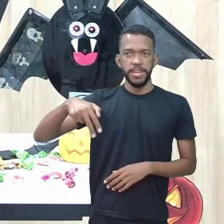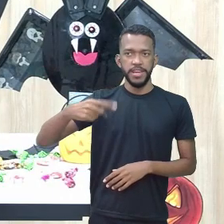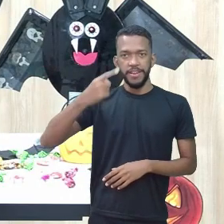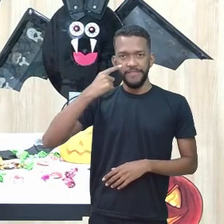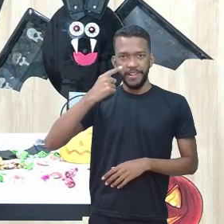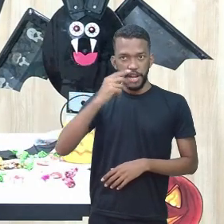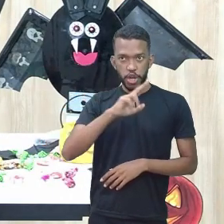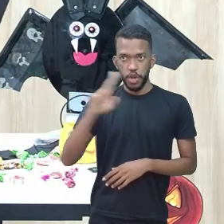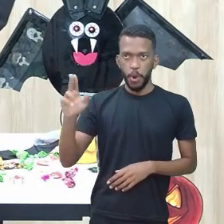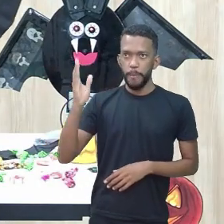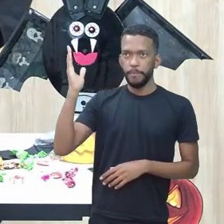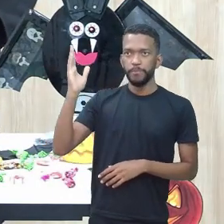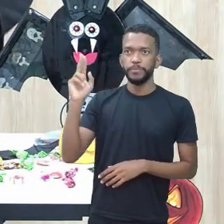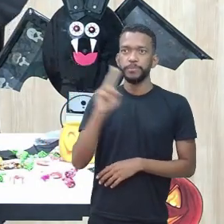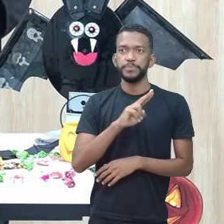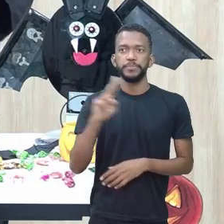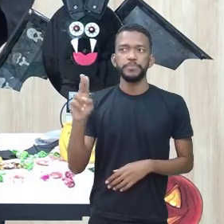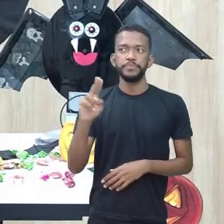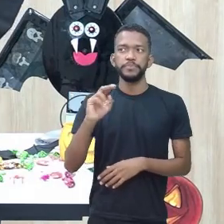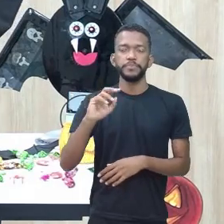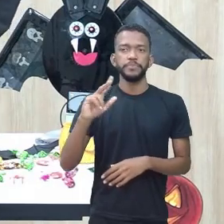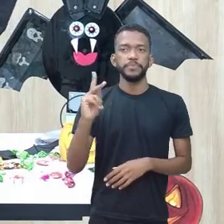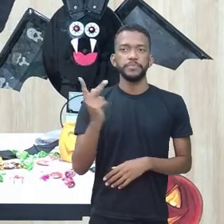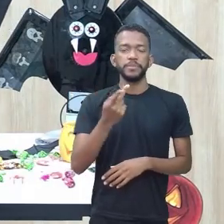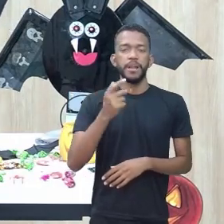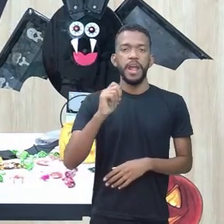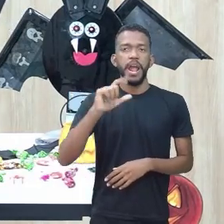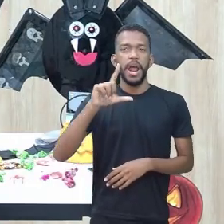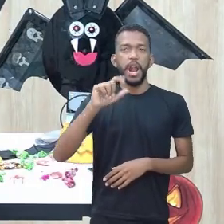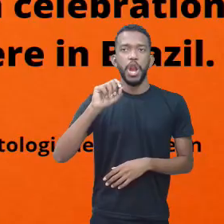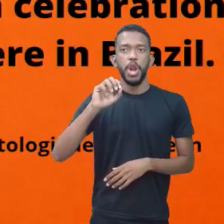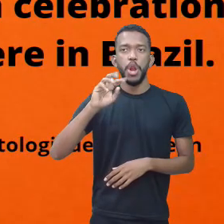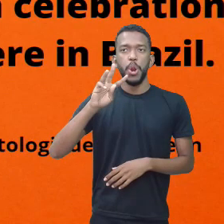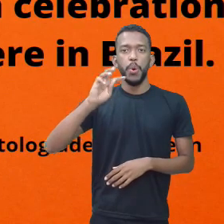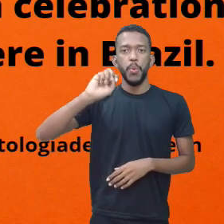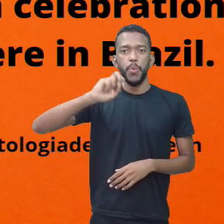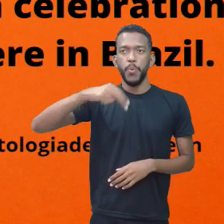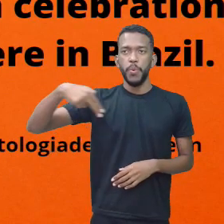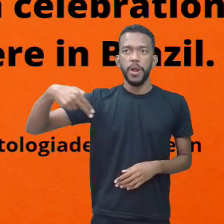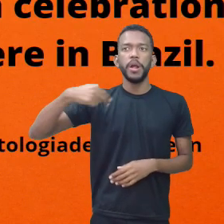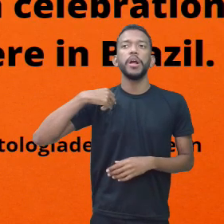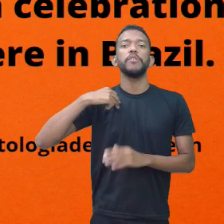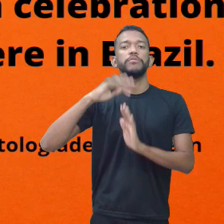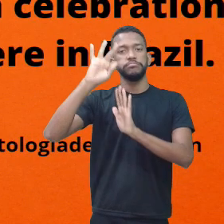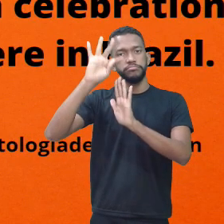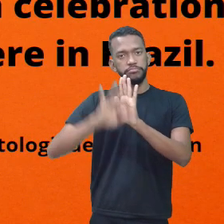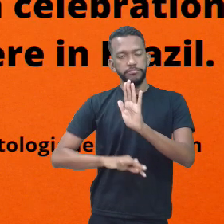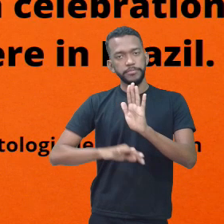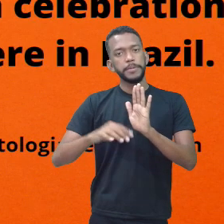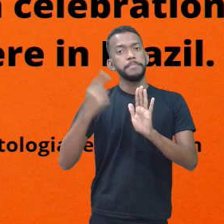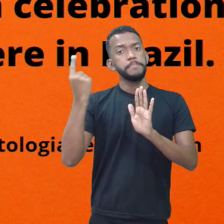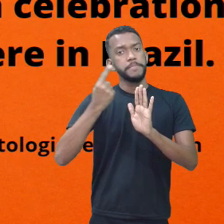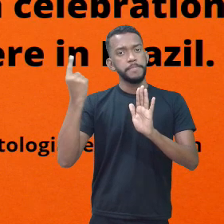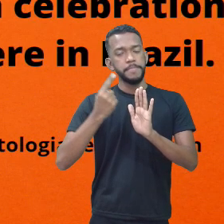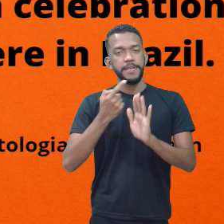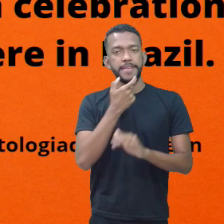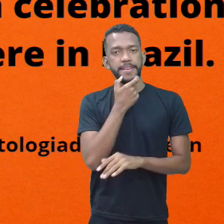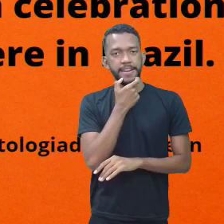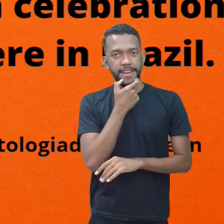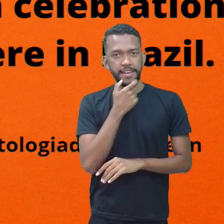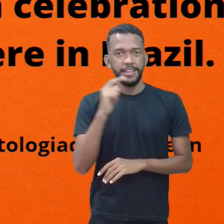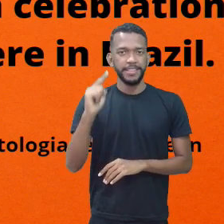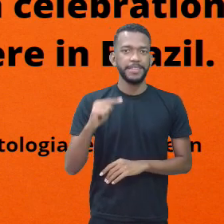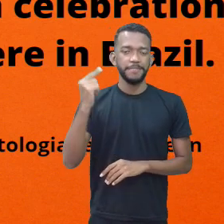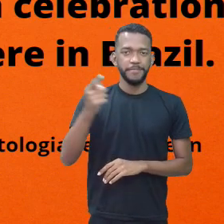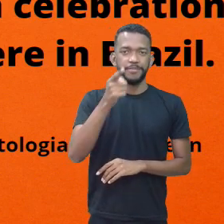gente vai trabalhar aqui um texto agora sobre o Halloween. Prestem atenção nesse texto, eu vou estar dando uma lida com vocês em inglês. Vocês sabem que na medida do possível